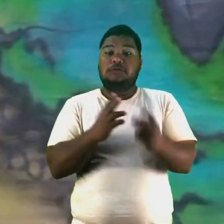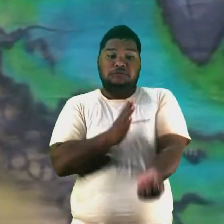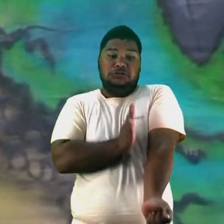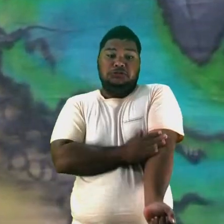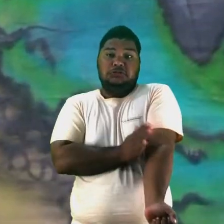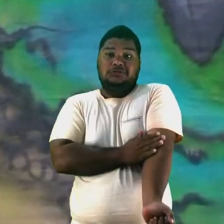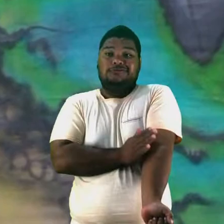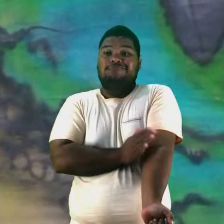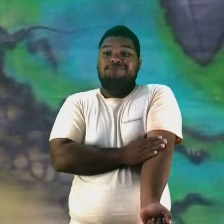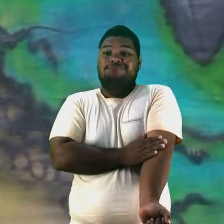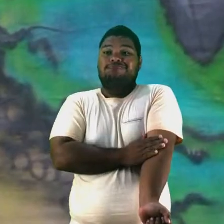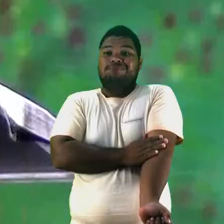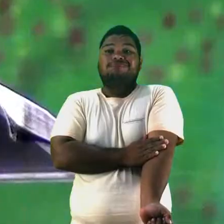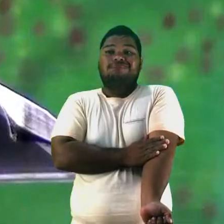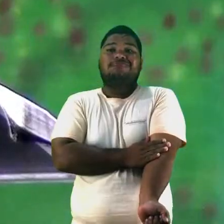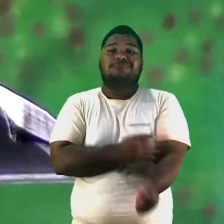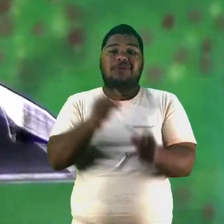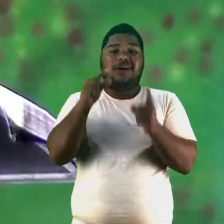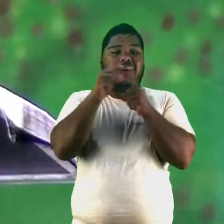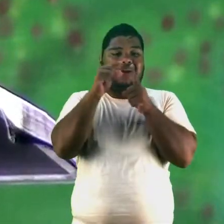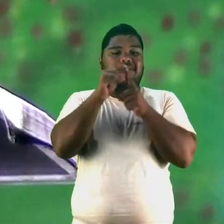palavra de Deus.